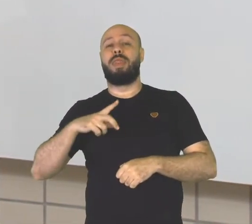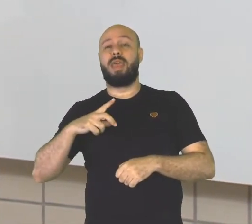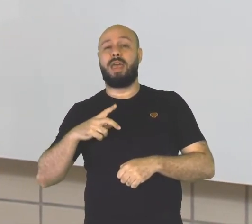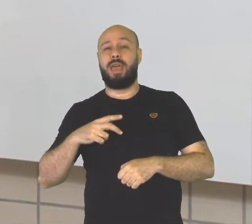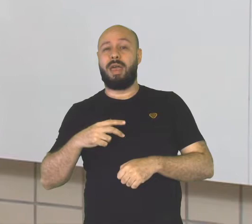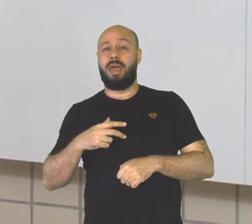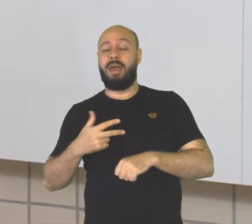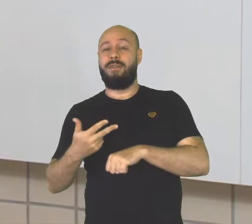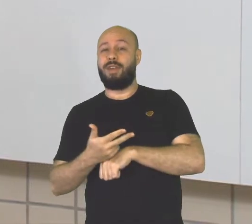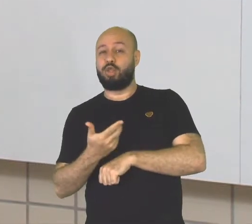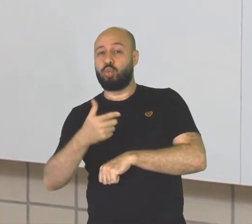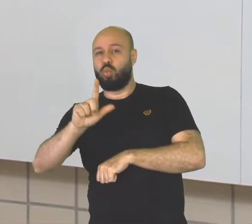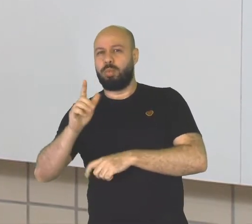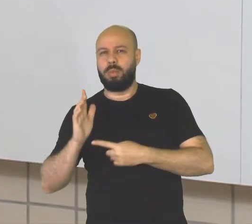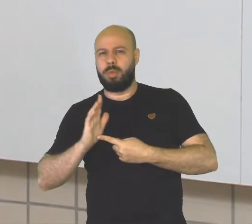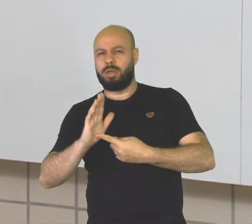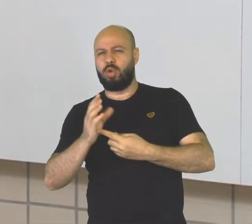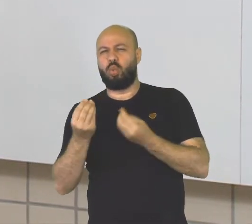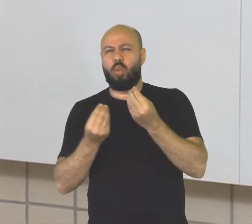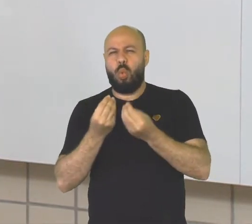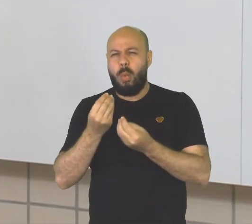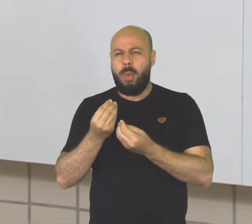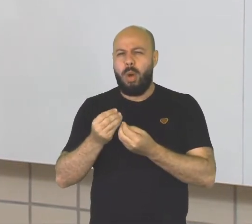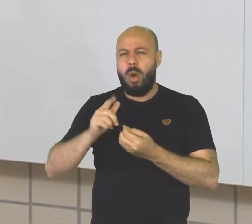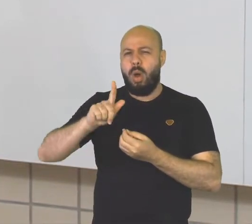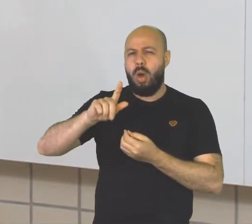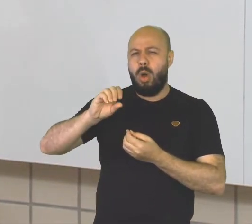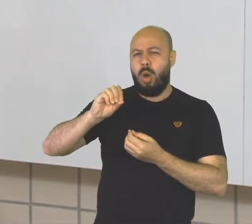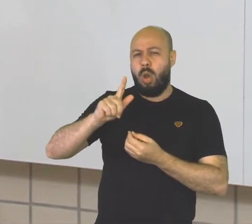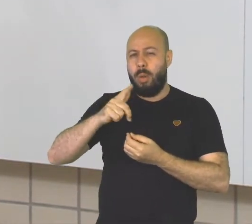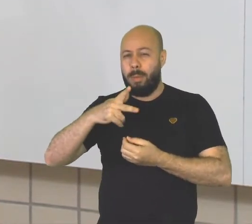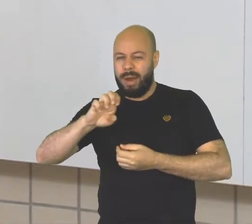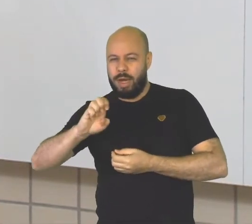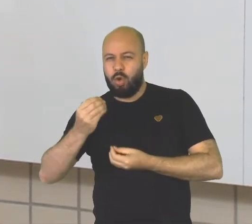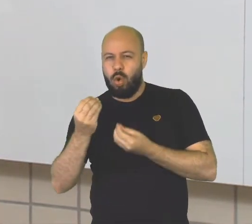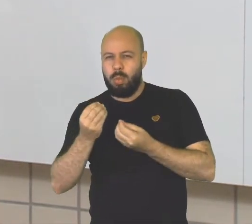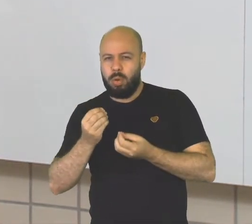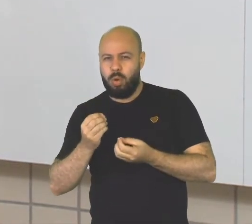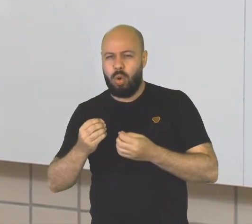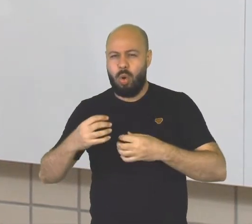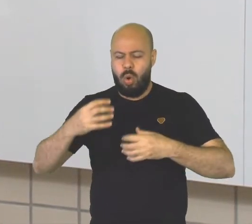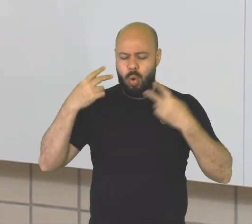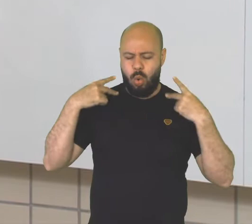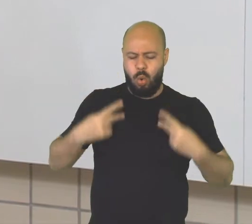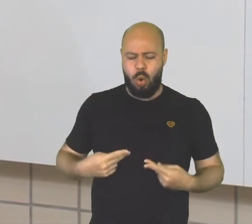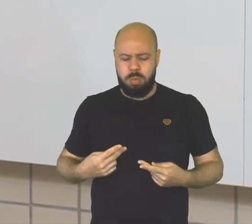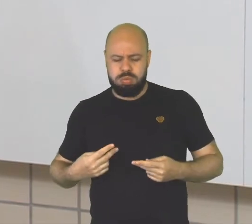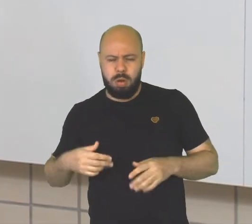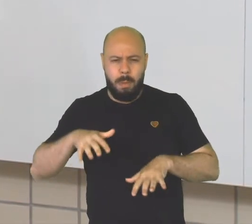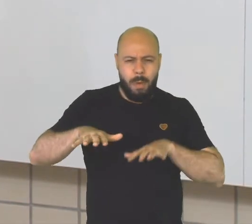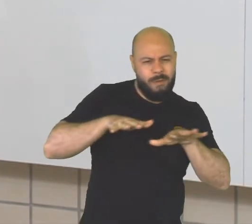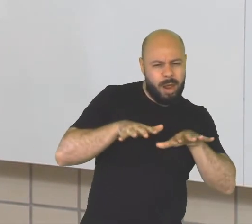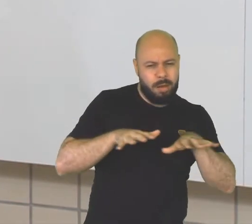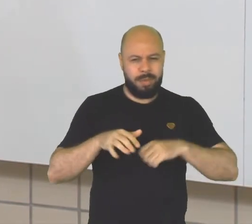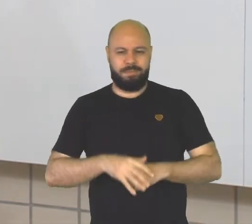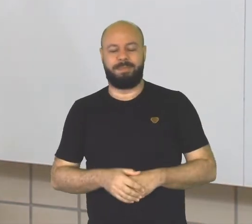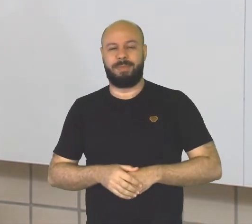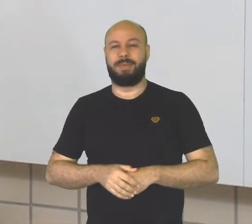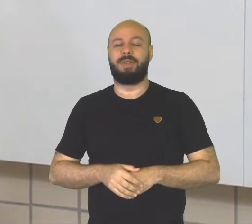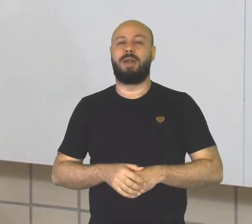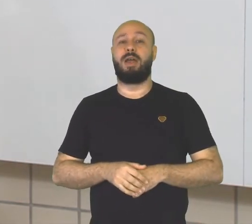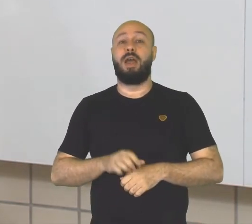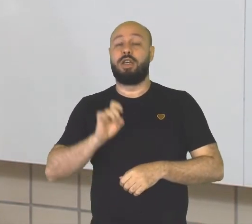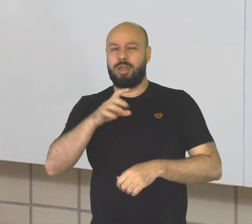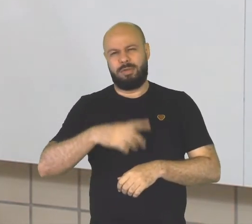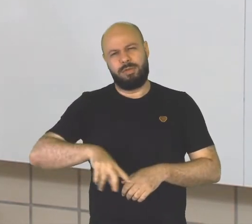aí com alguns golpes, algumas jogadas, vamos pôr assim, da capoeira, que também é muito legal. Isso só para